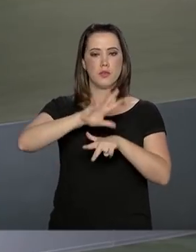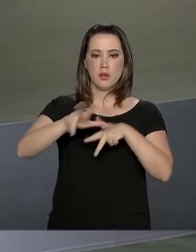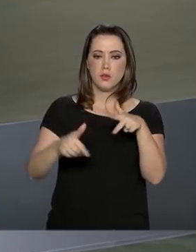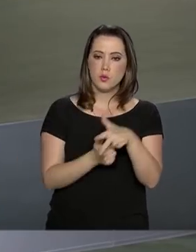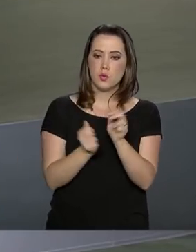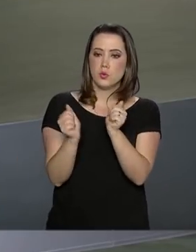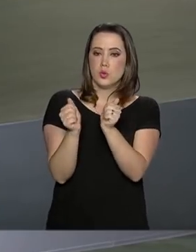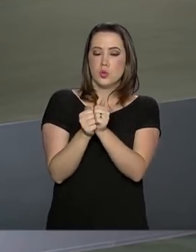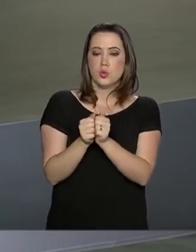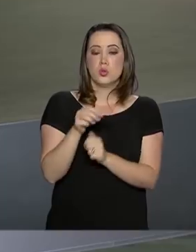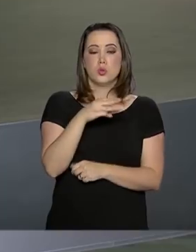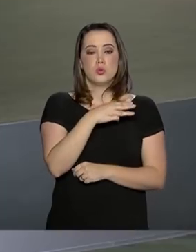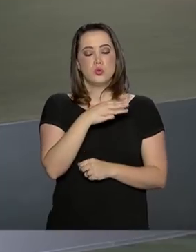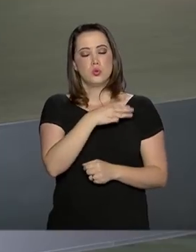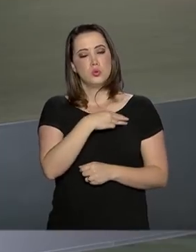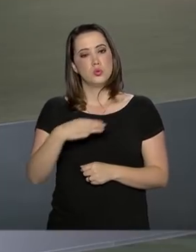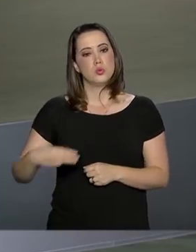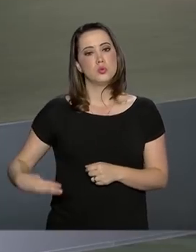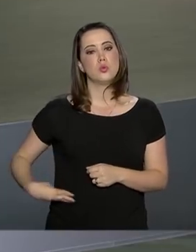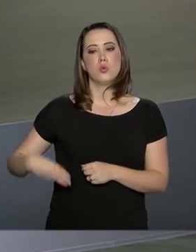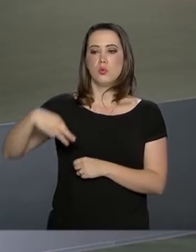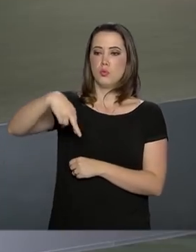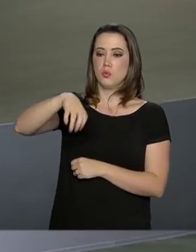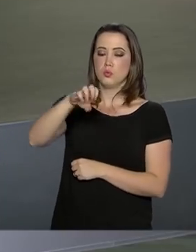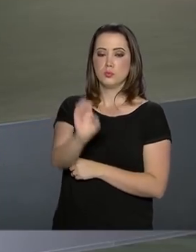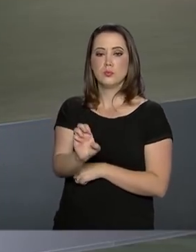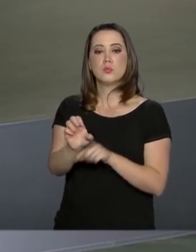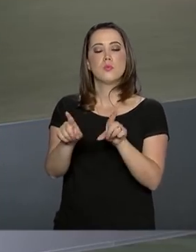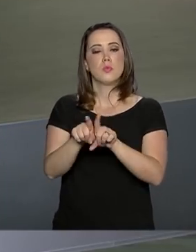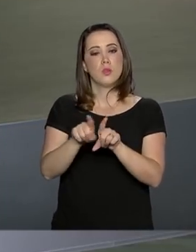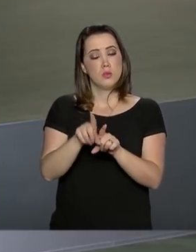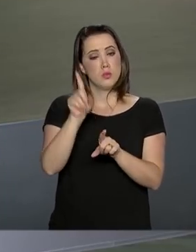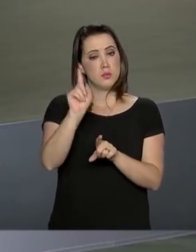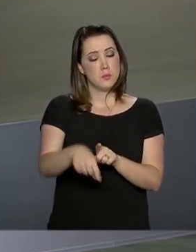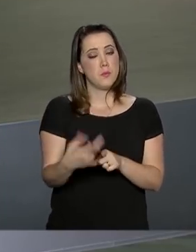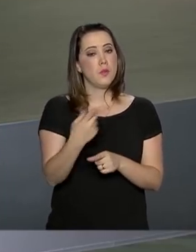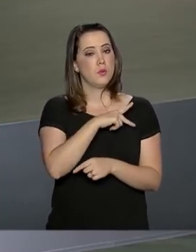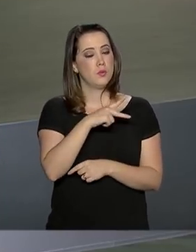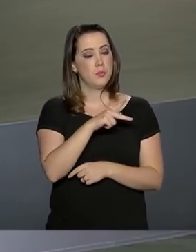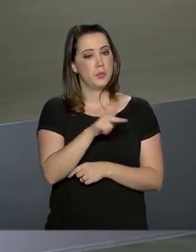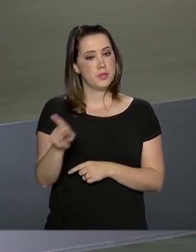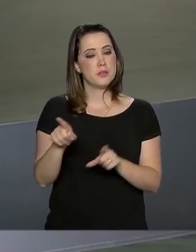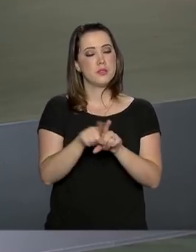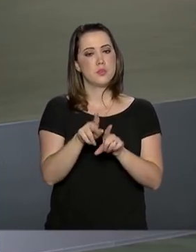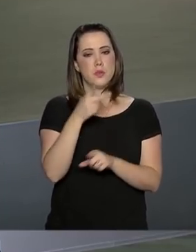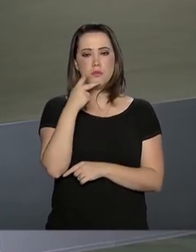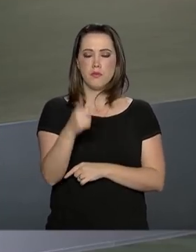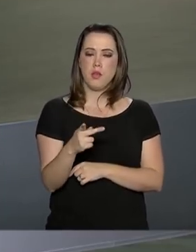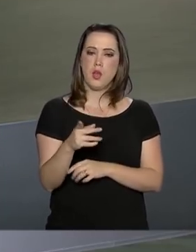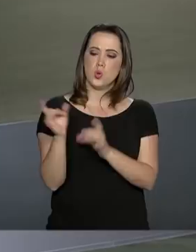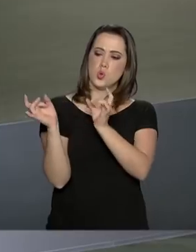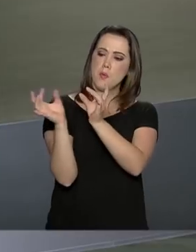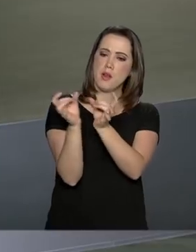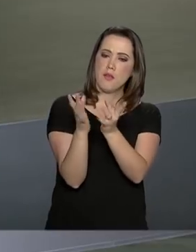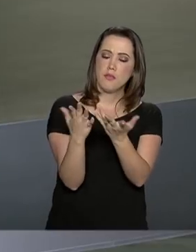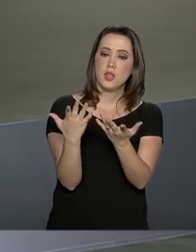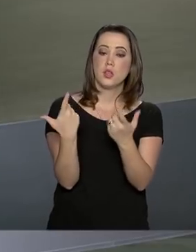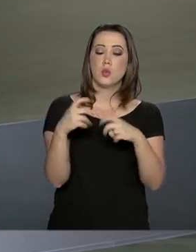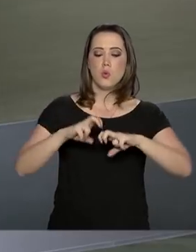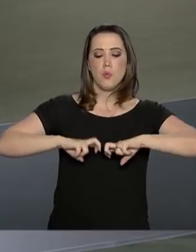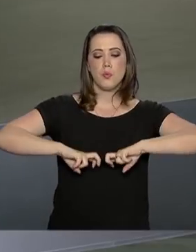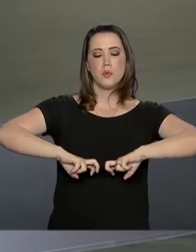Ao lado do ministro das Relações Exteriores, Ernesto Araújo, o presidente também falou sobre o leilão da